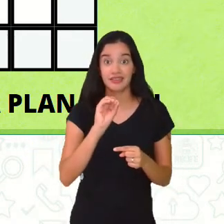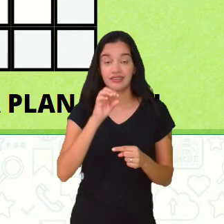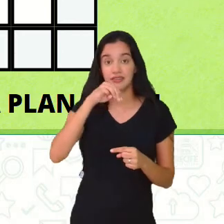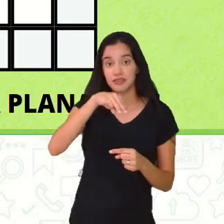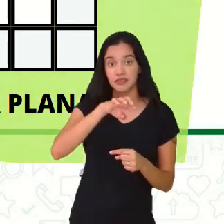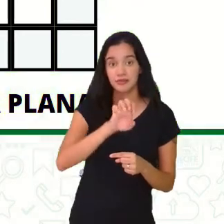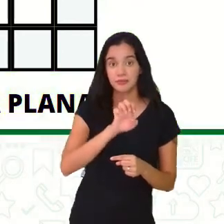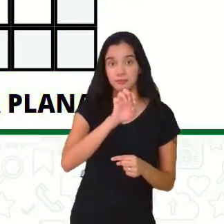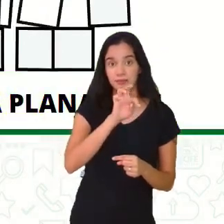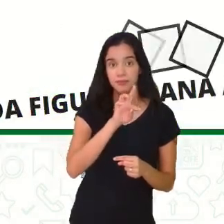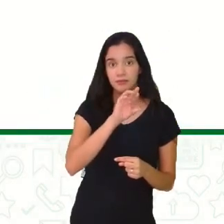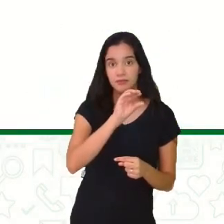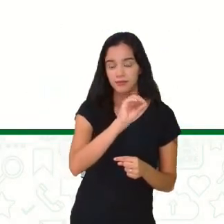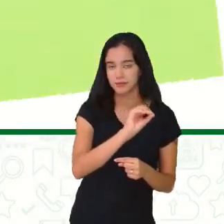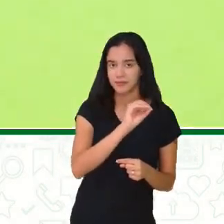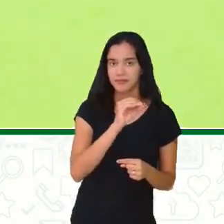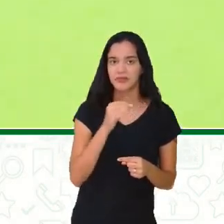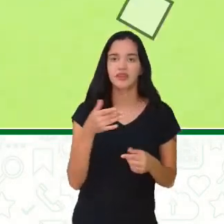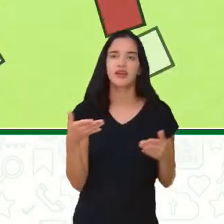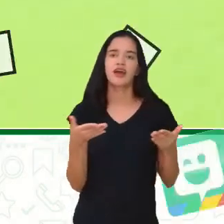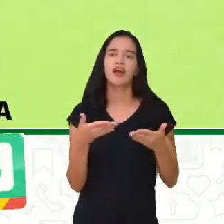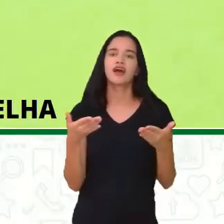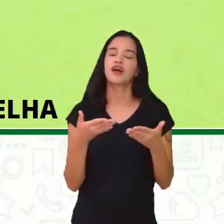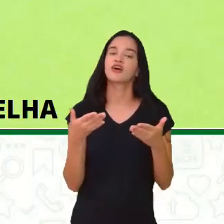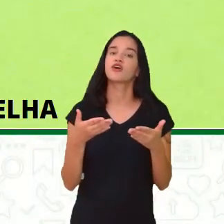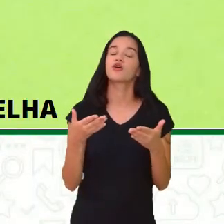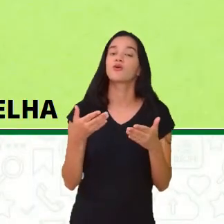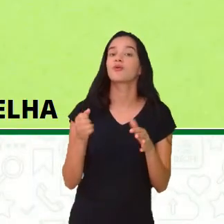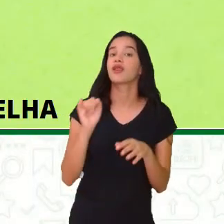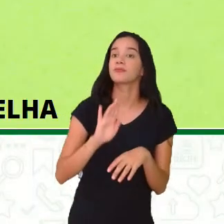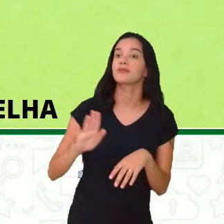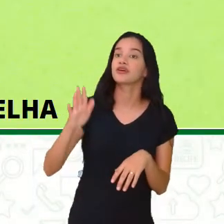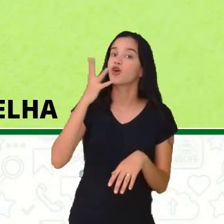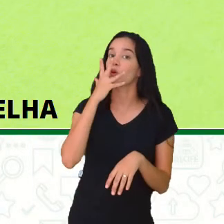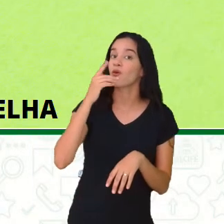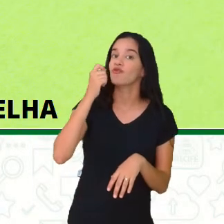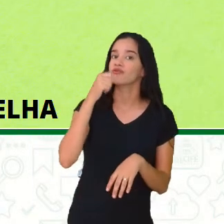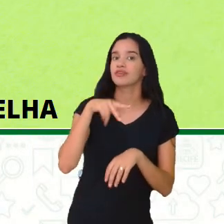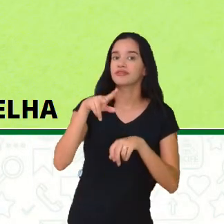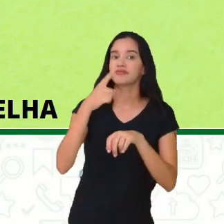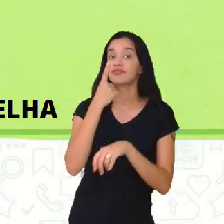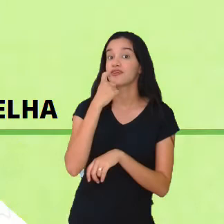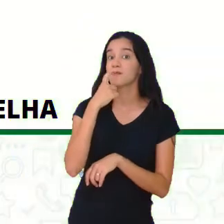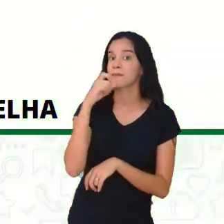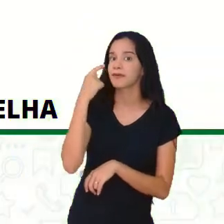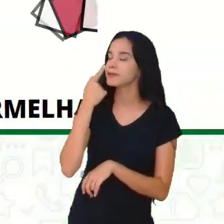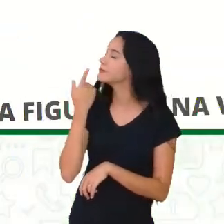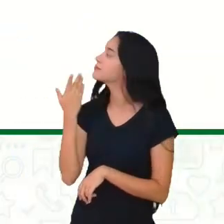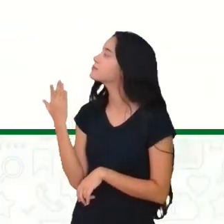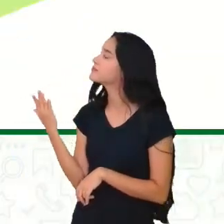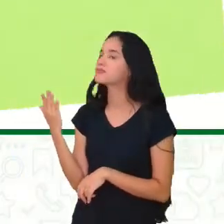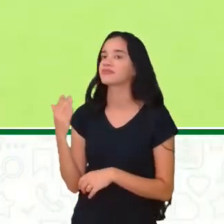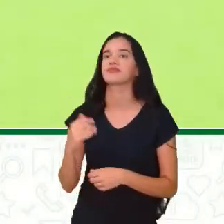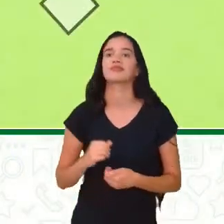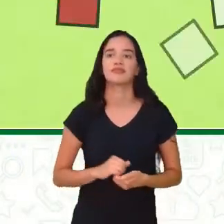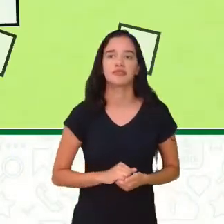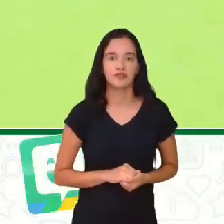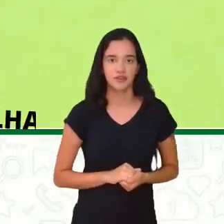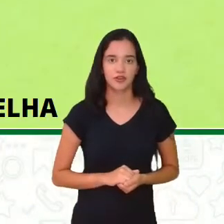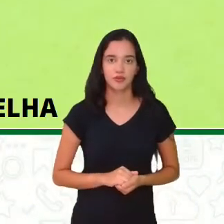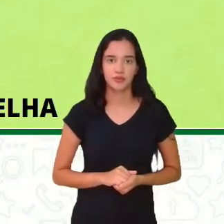setinhas. E a figura vermelha, olha, a figura